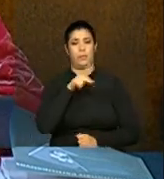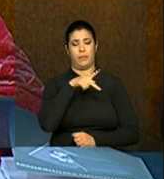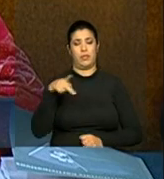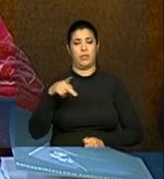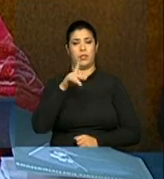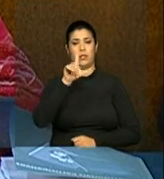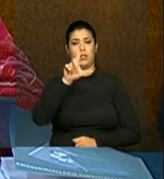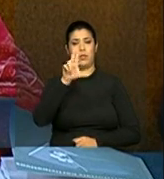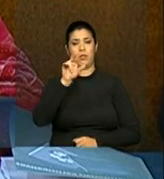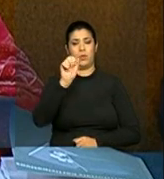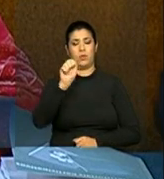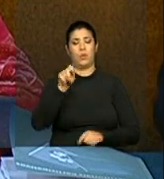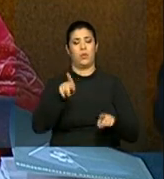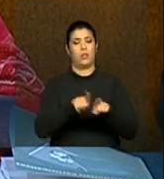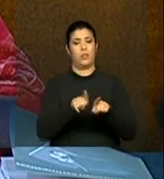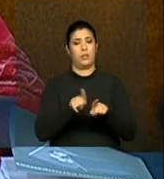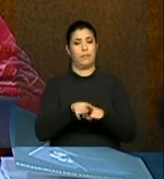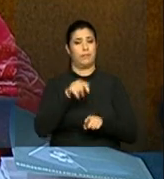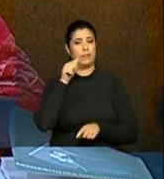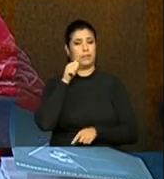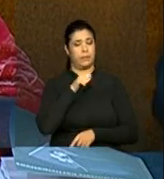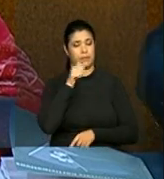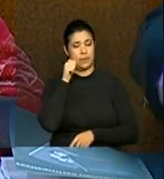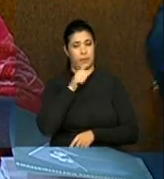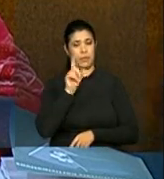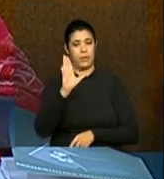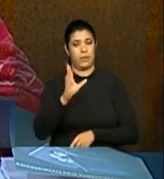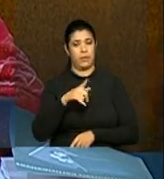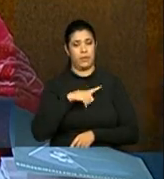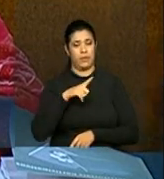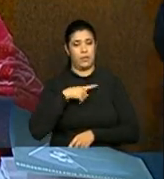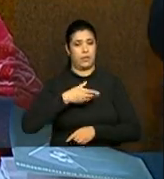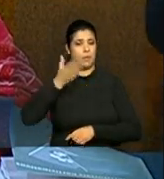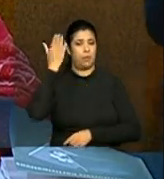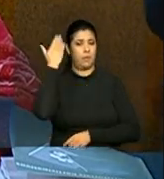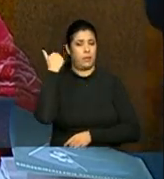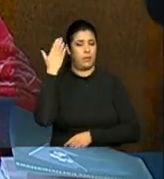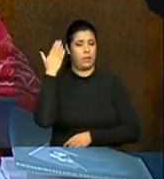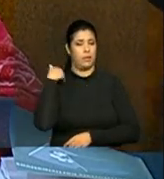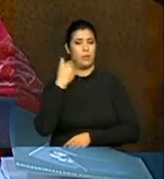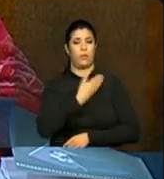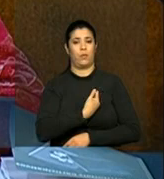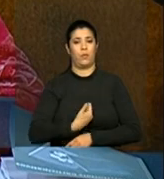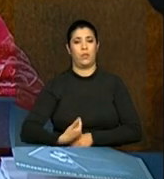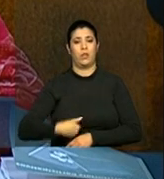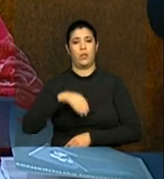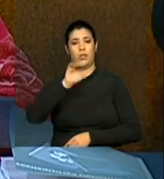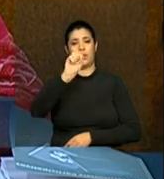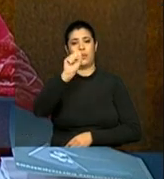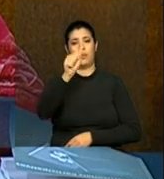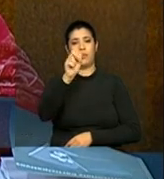inclusive da mulher, existiram no governo do Sarnei e do Fernando Henrique,